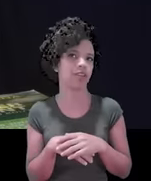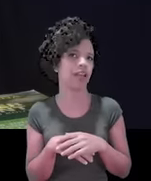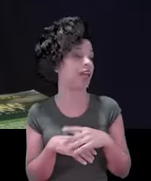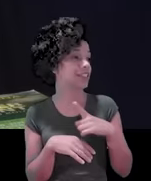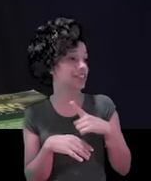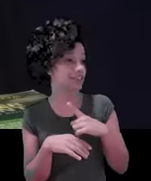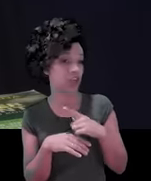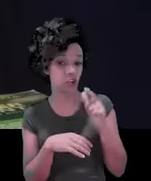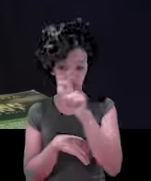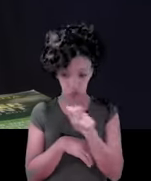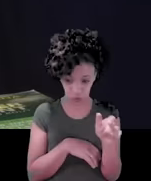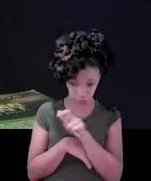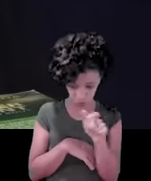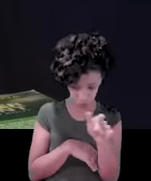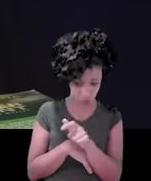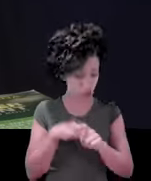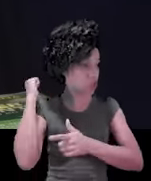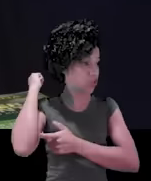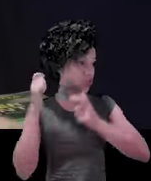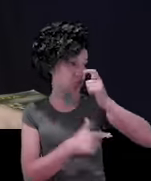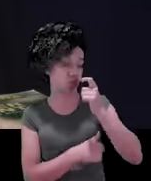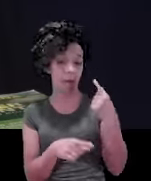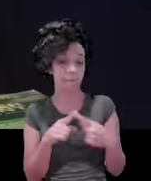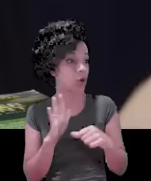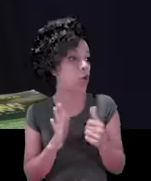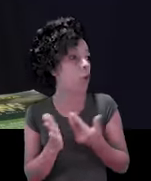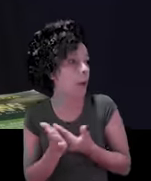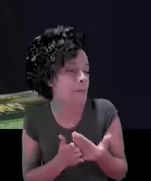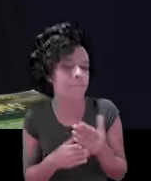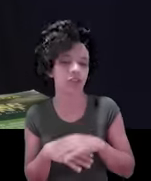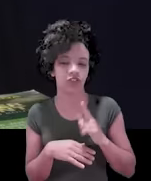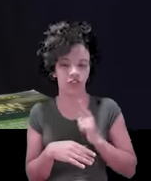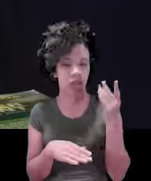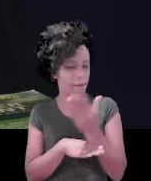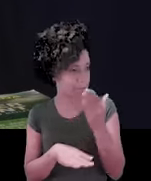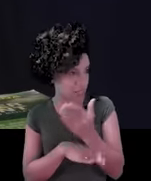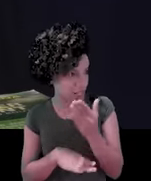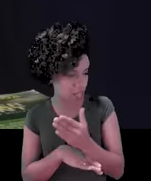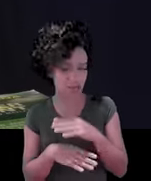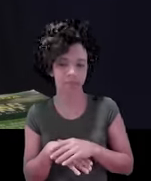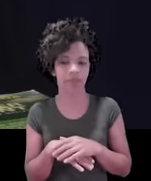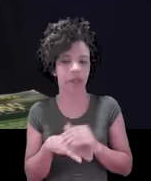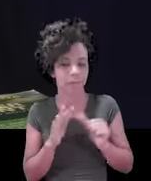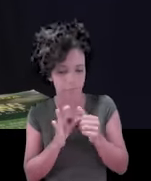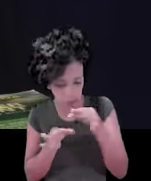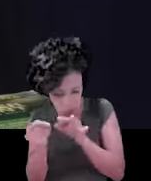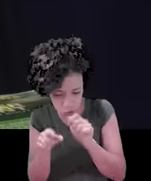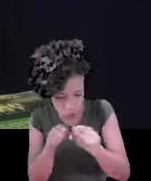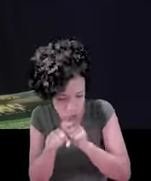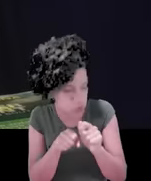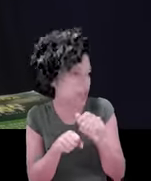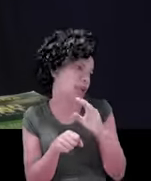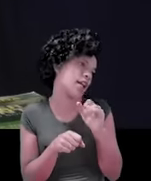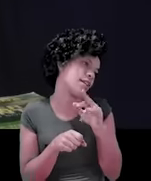acabei o meu vídeo do durante fazendo fogo porque não consigo como que eu fazer eu pegava As madeiras você pega Primeiro as menorzinhas